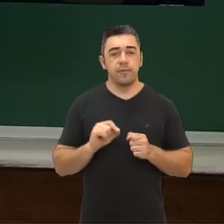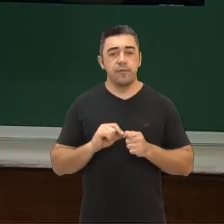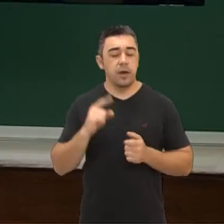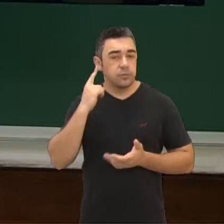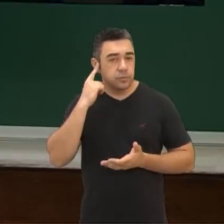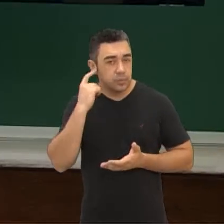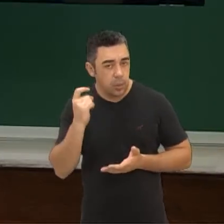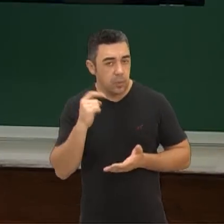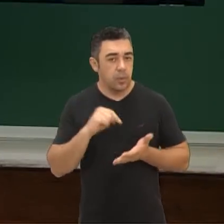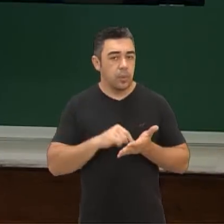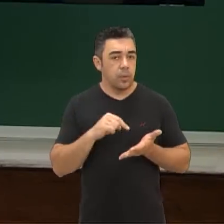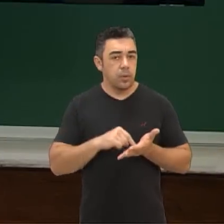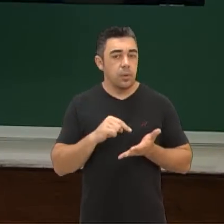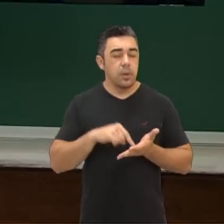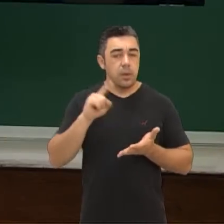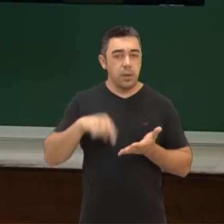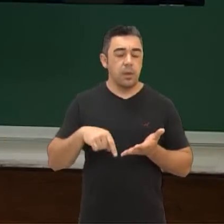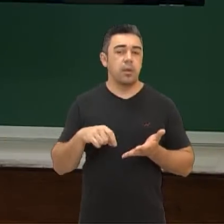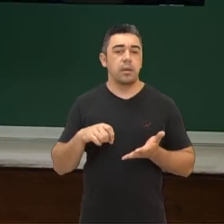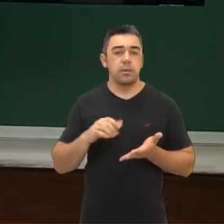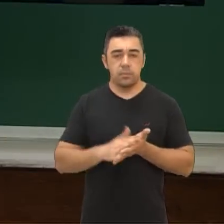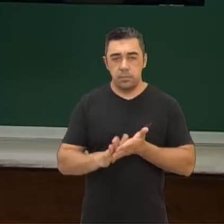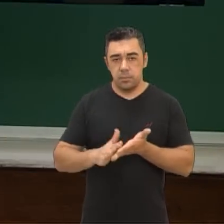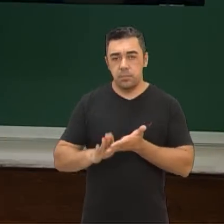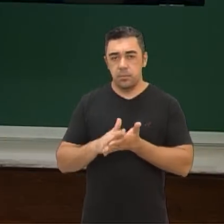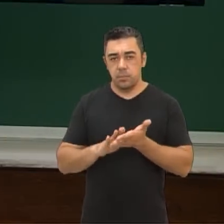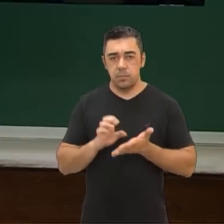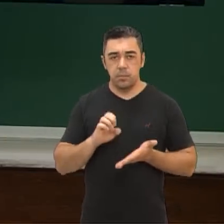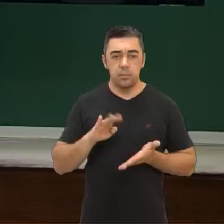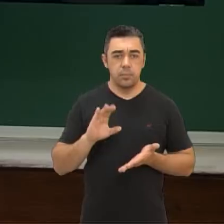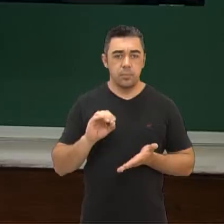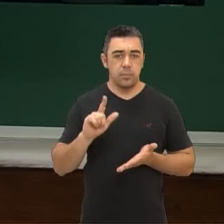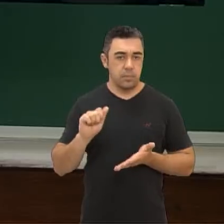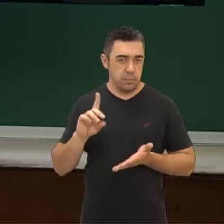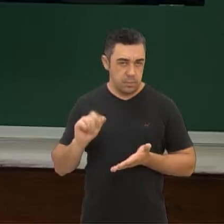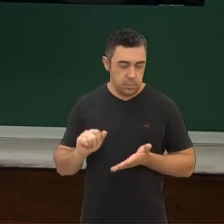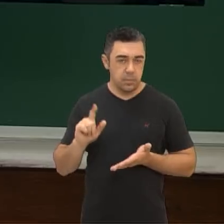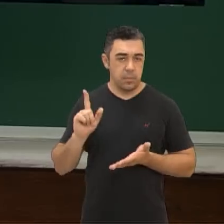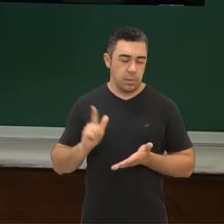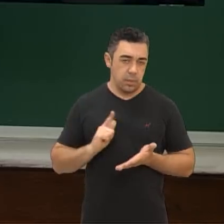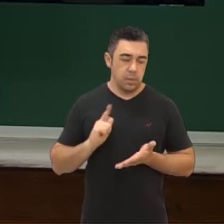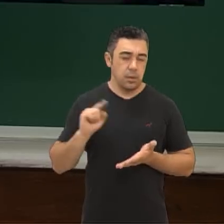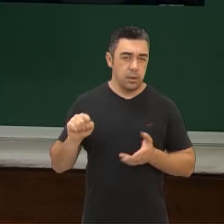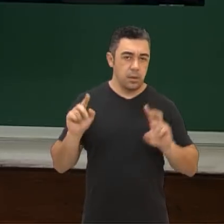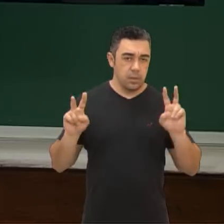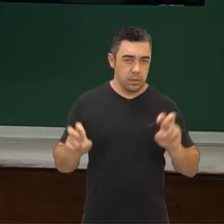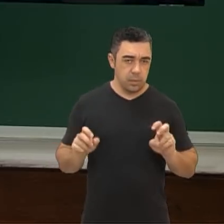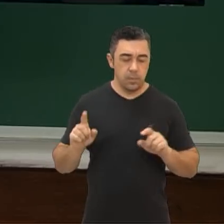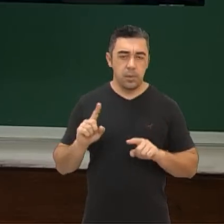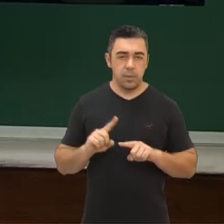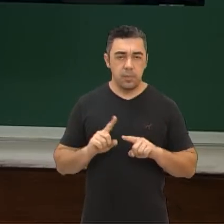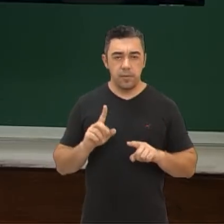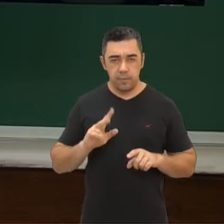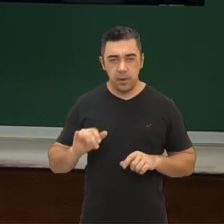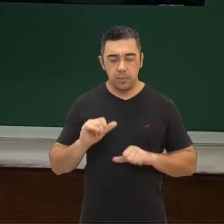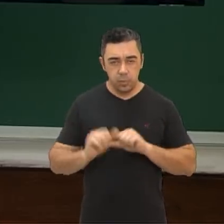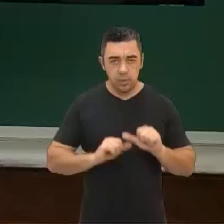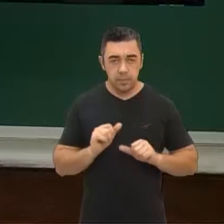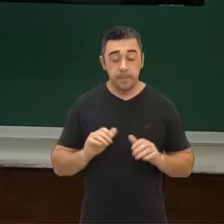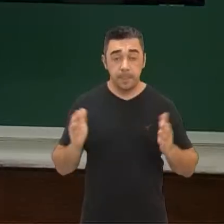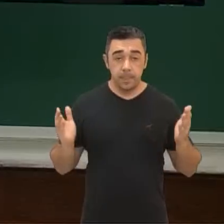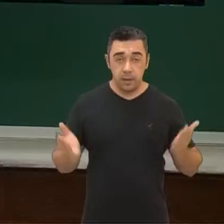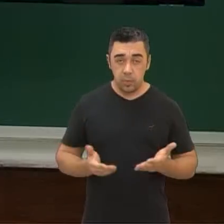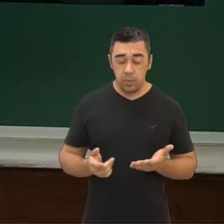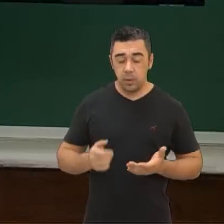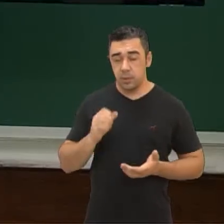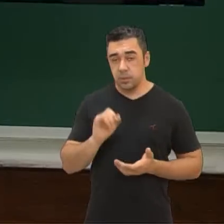distribuídas e serem divulgadas através de meios eletrônicos, né? Ou através da gravação, com CD. Tá bom? Isso